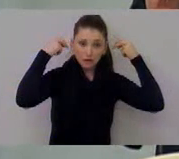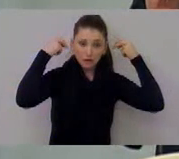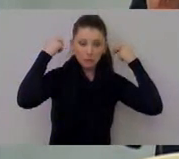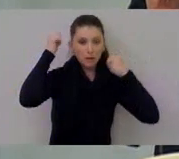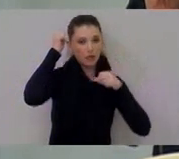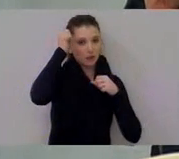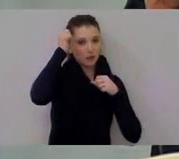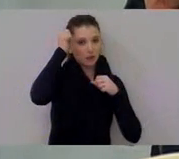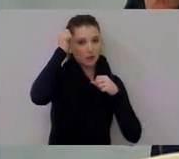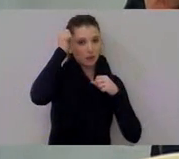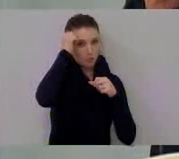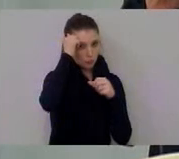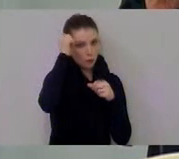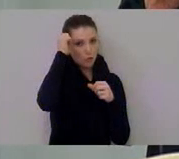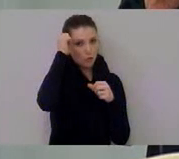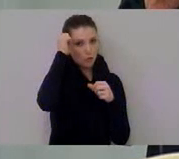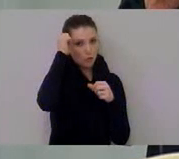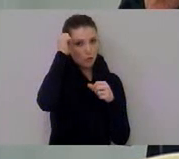elas estão